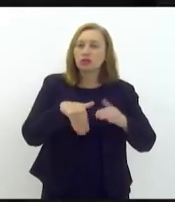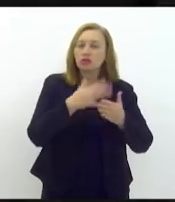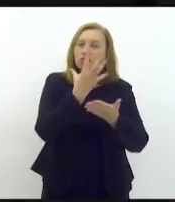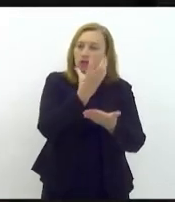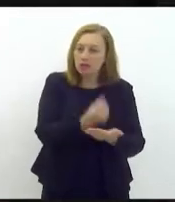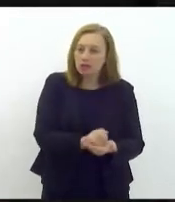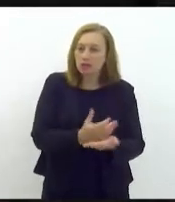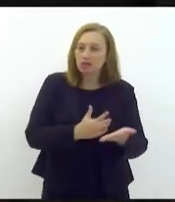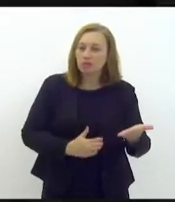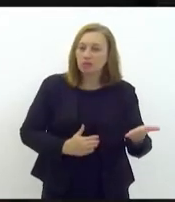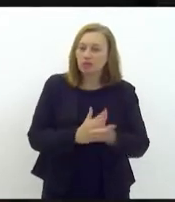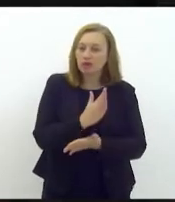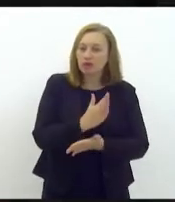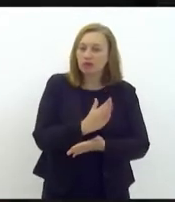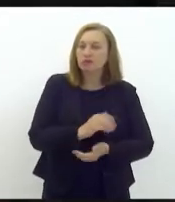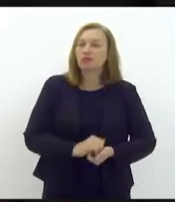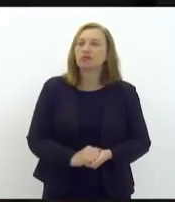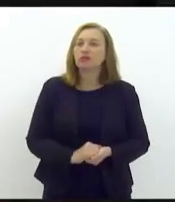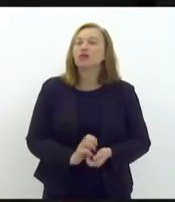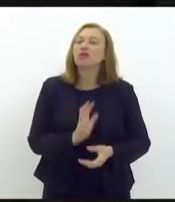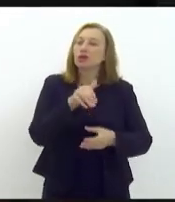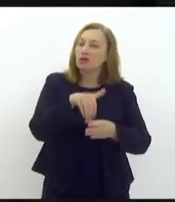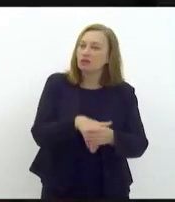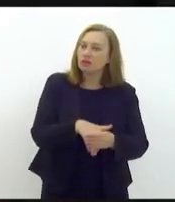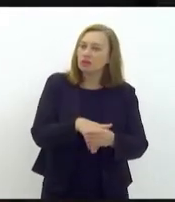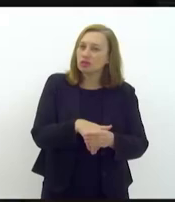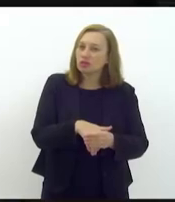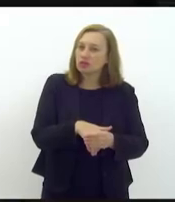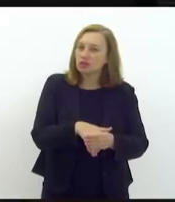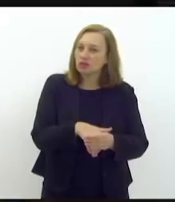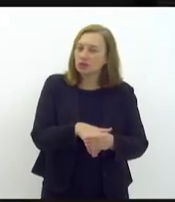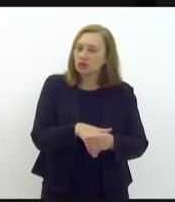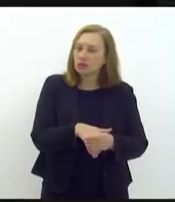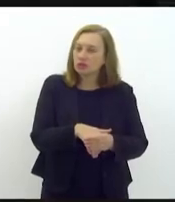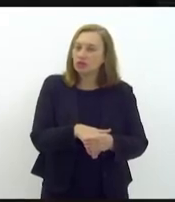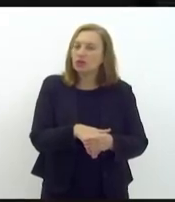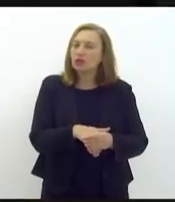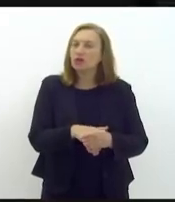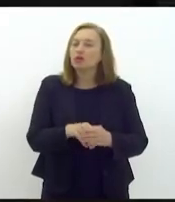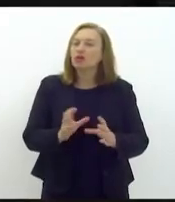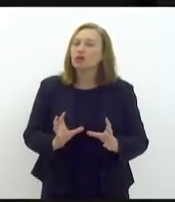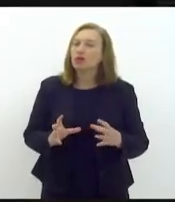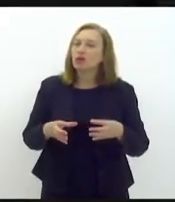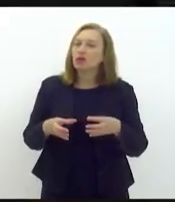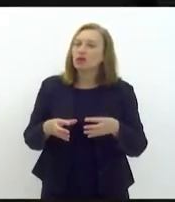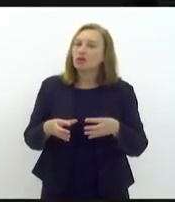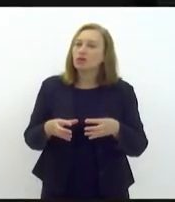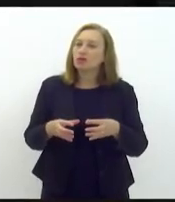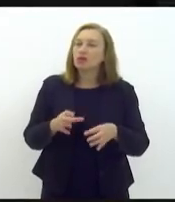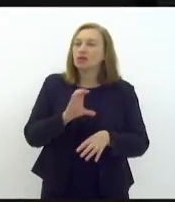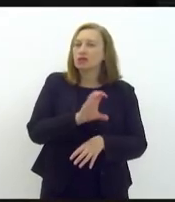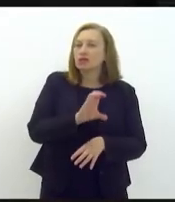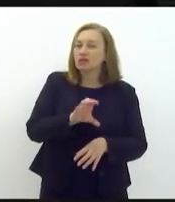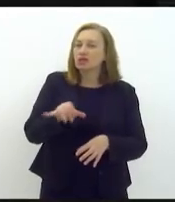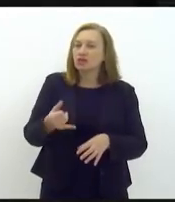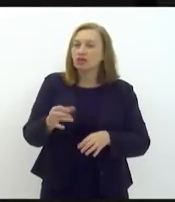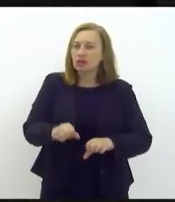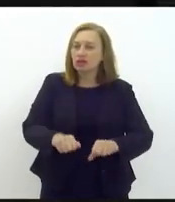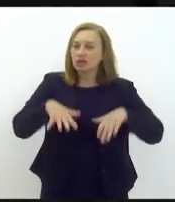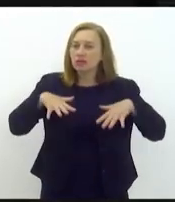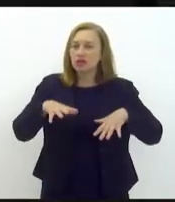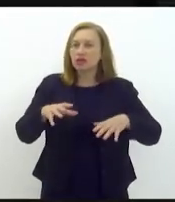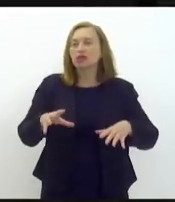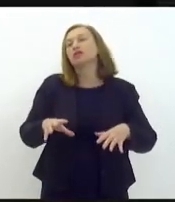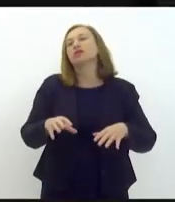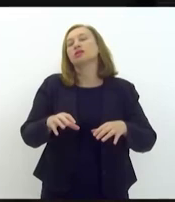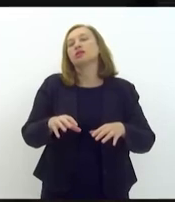maneiros Como estão aprovado em votação o parecer da comissão de da ccj as emendas de plenário